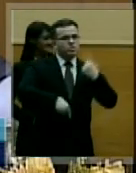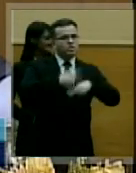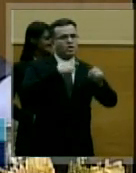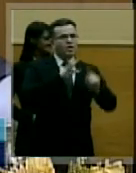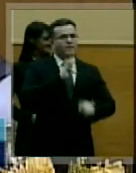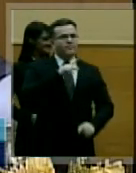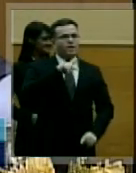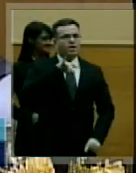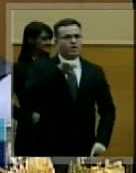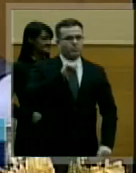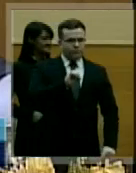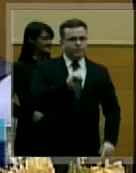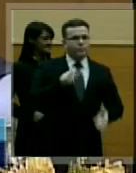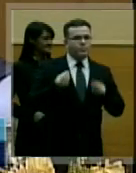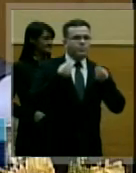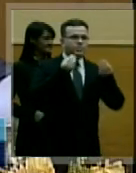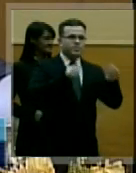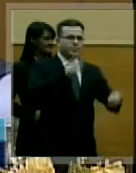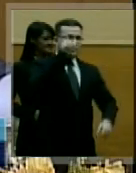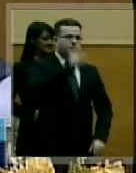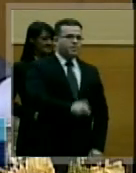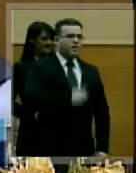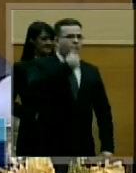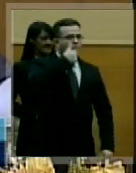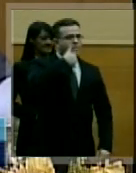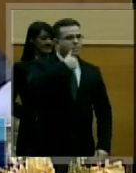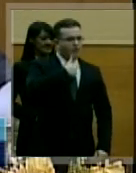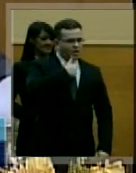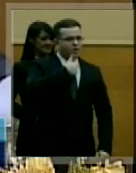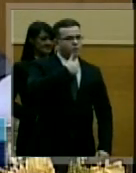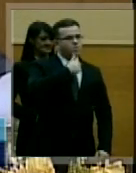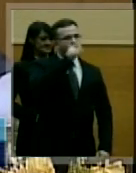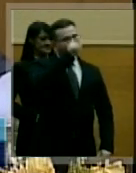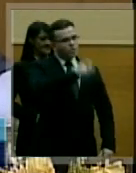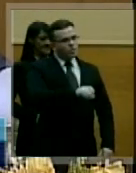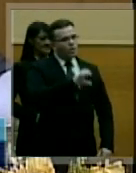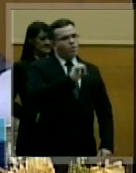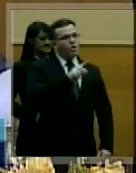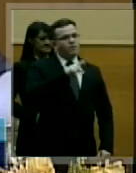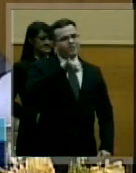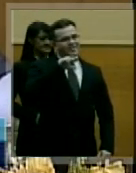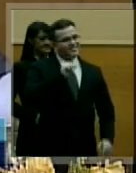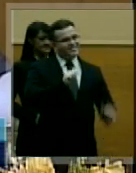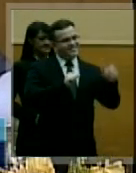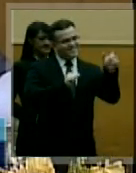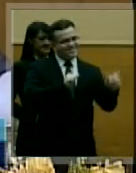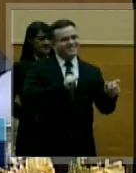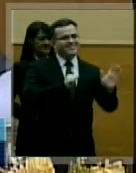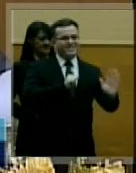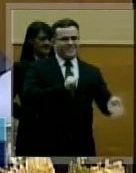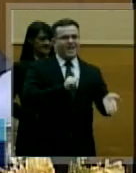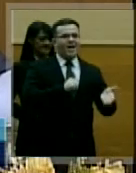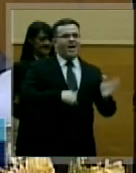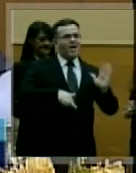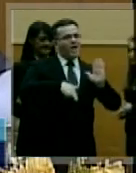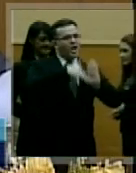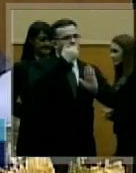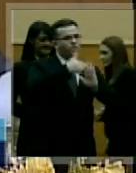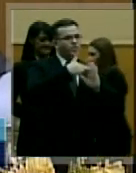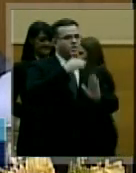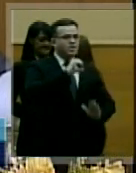Flávio Primo ao senhor Breno Nunes de Oliveira, nos termos do disposto na resolução